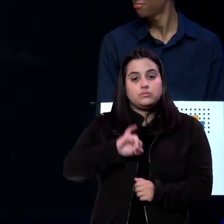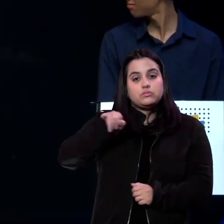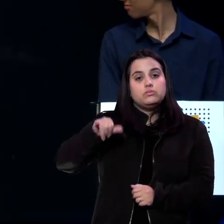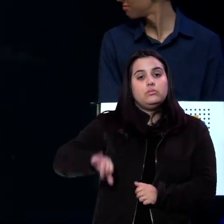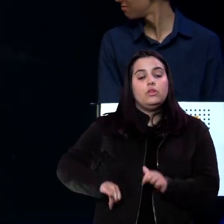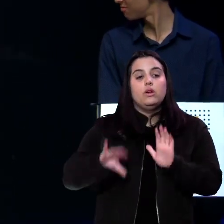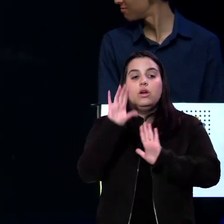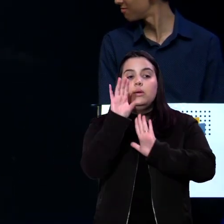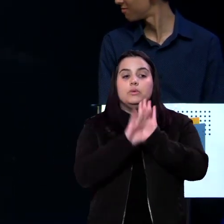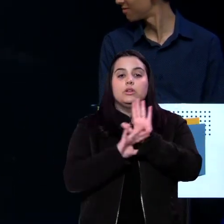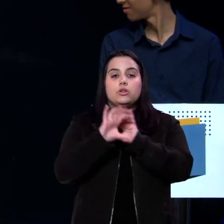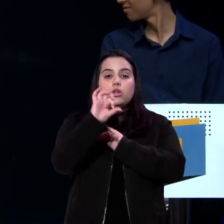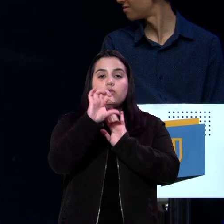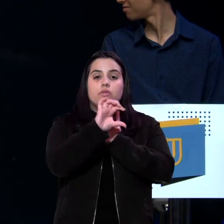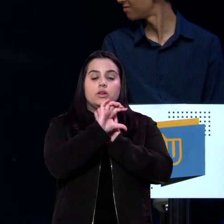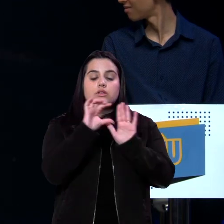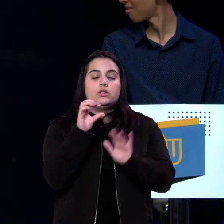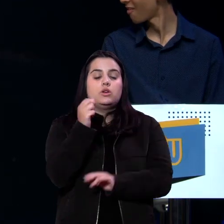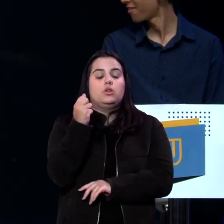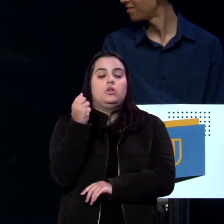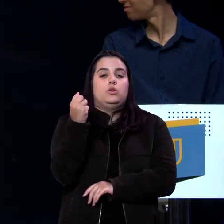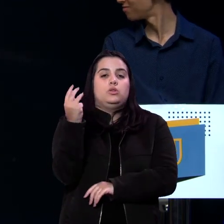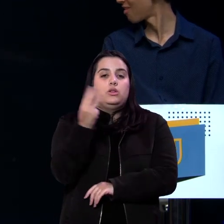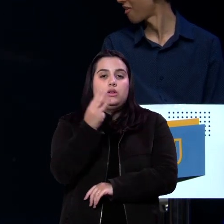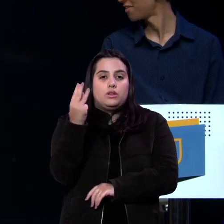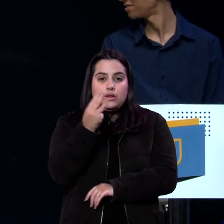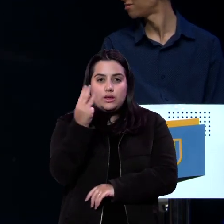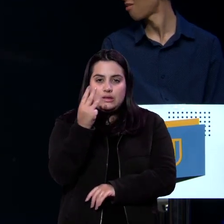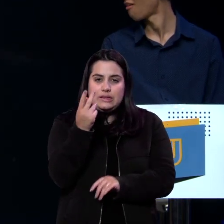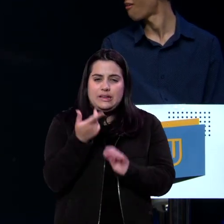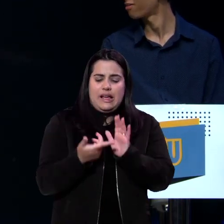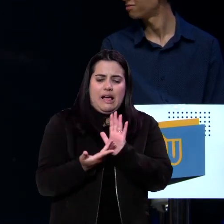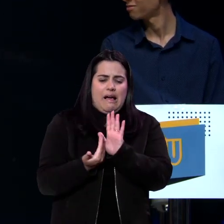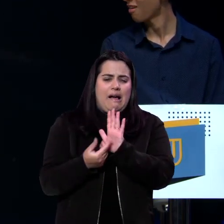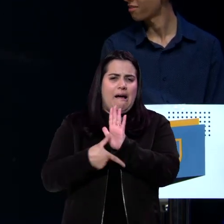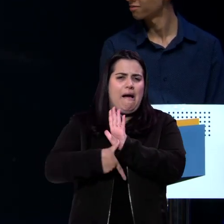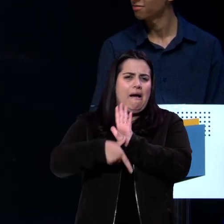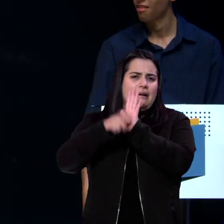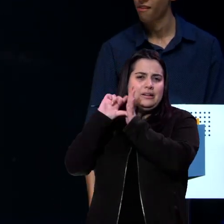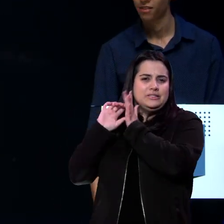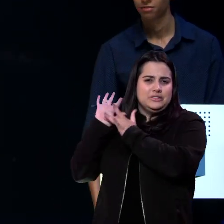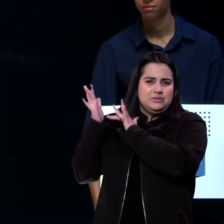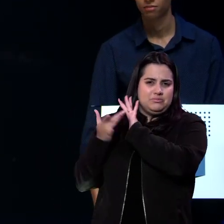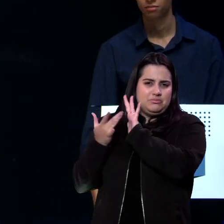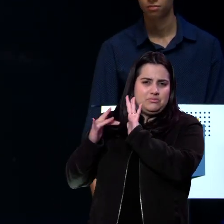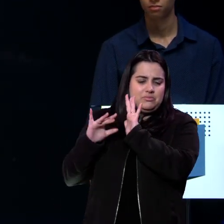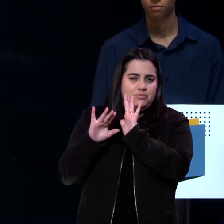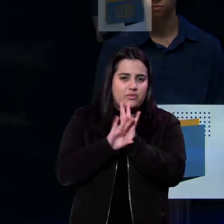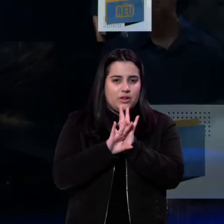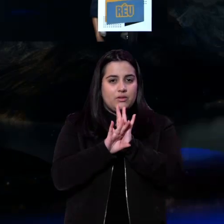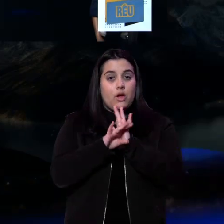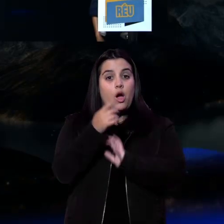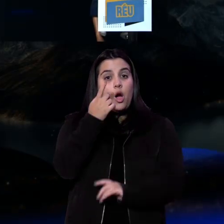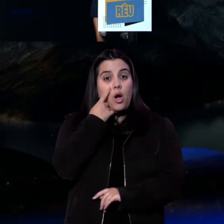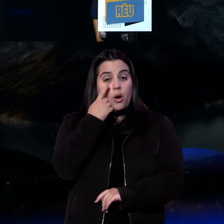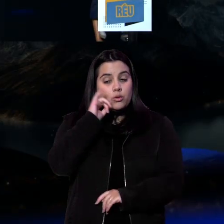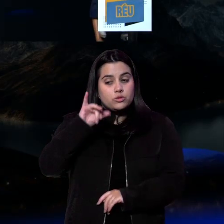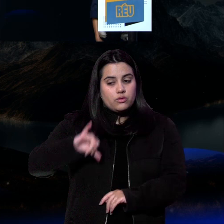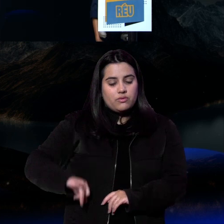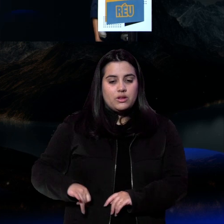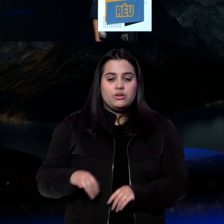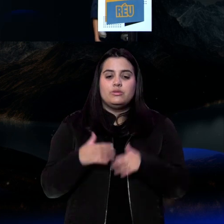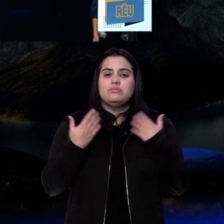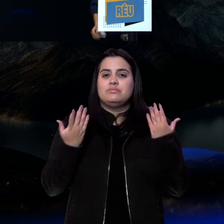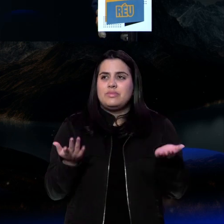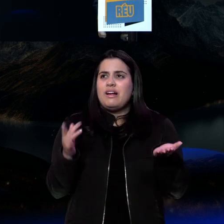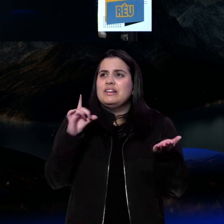9, versículo 33, séculos antes da vinda de Cristo. Olha o que Jó diz: quem dera houvesse